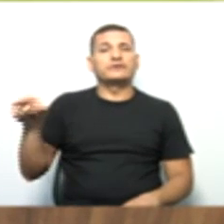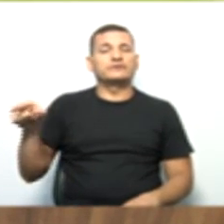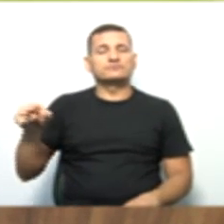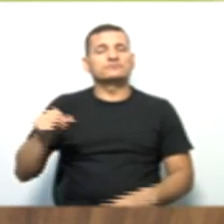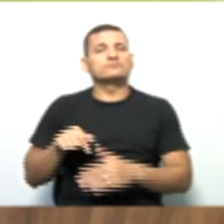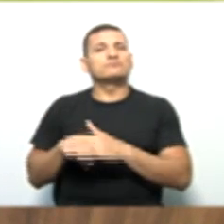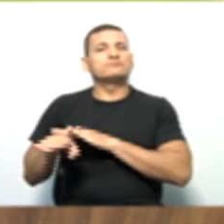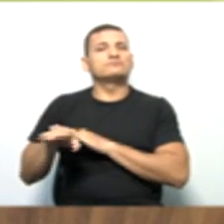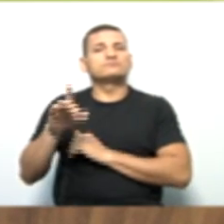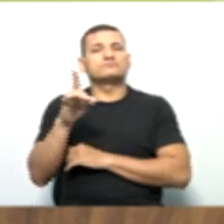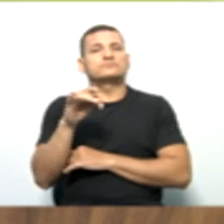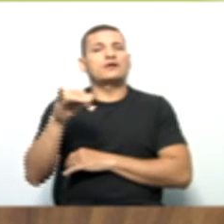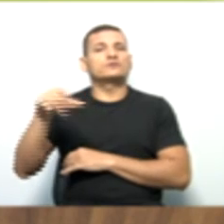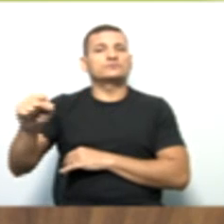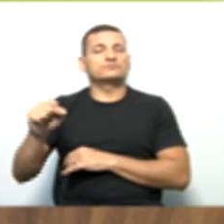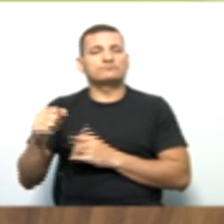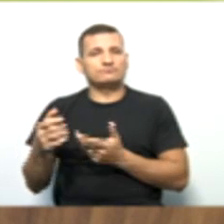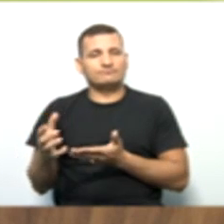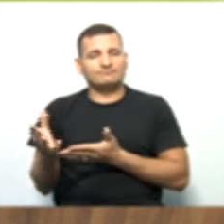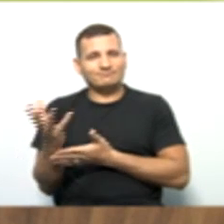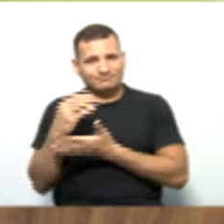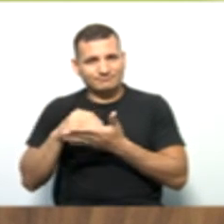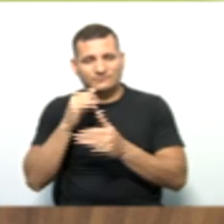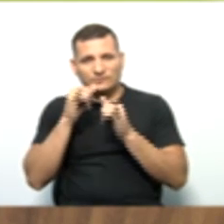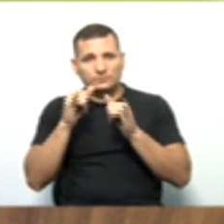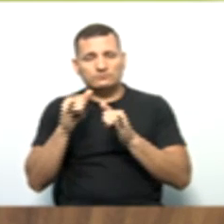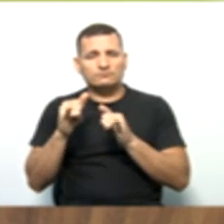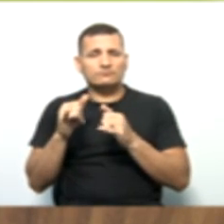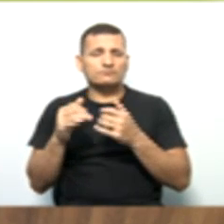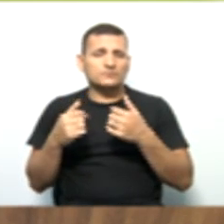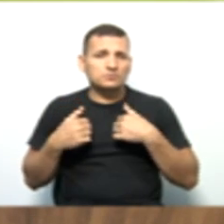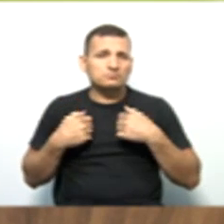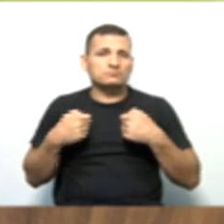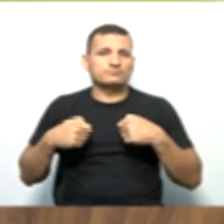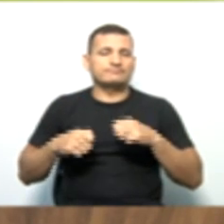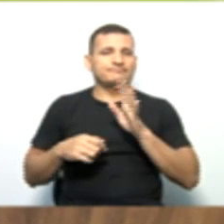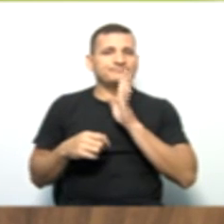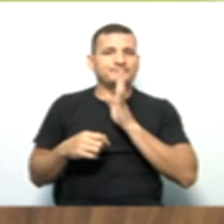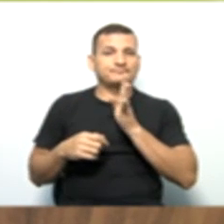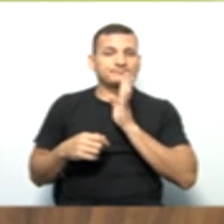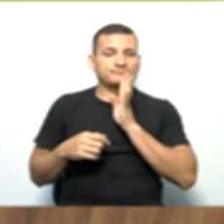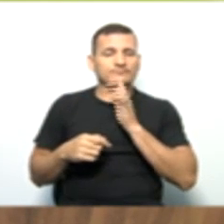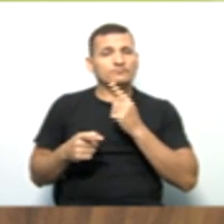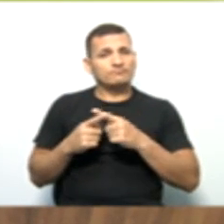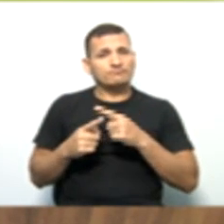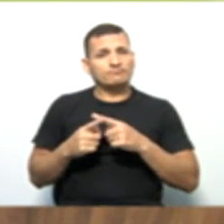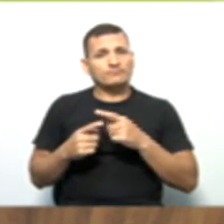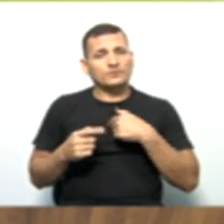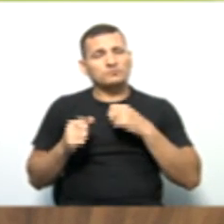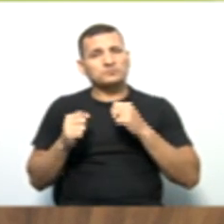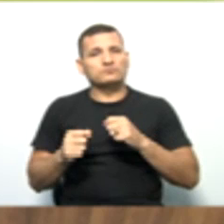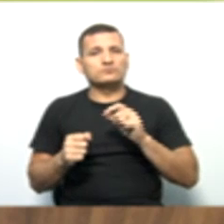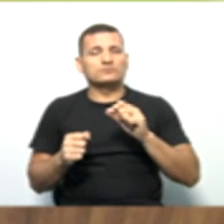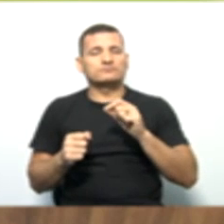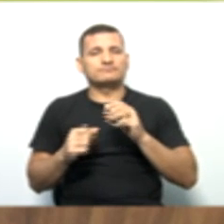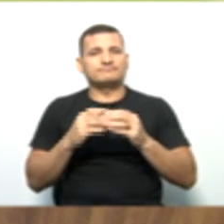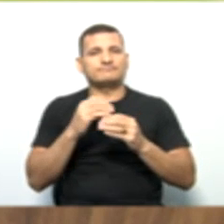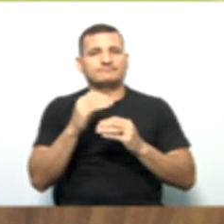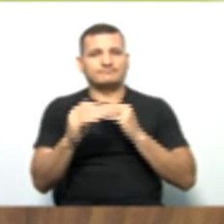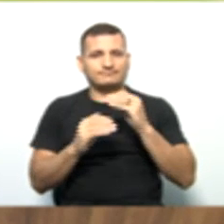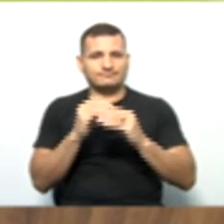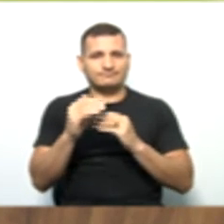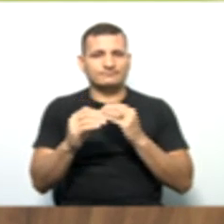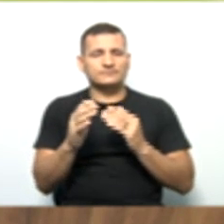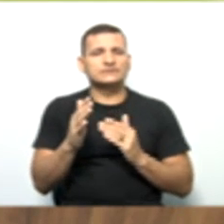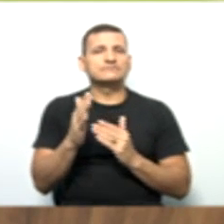nesse sistema lá? Então, eu preciso ter esse conhecimento. Por quê? Eu posso delimitar um tamanho do banco de dados aí,